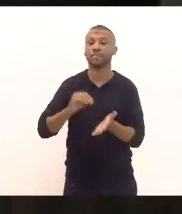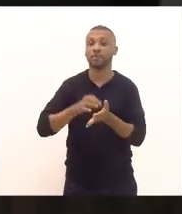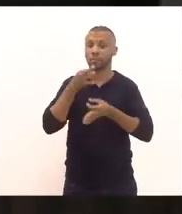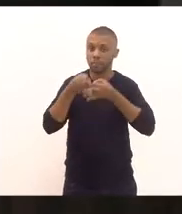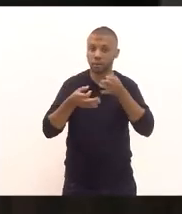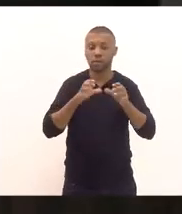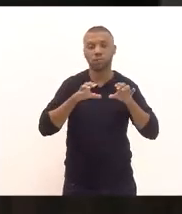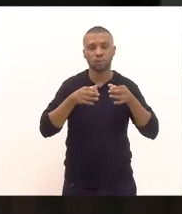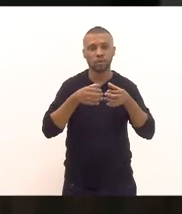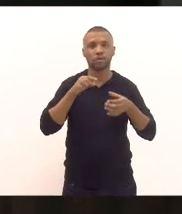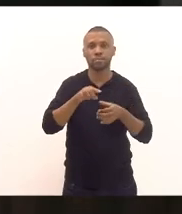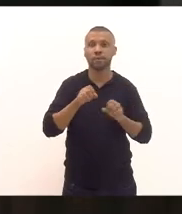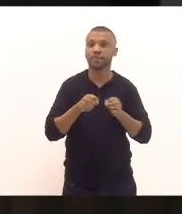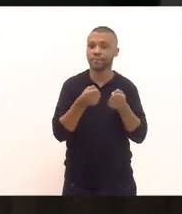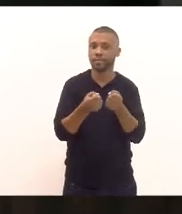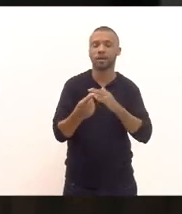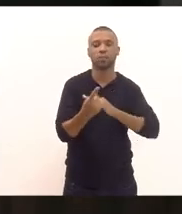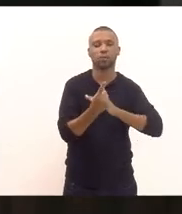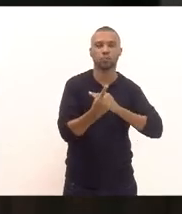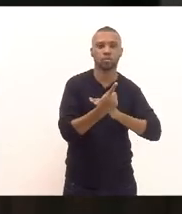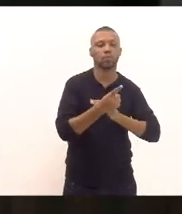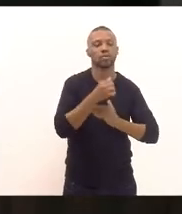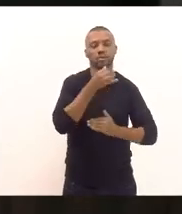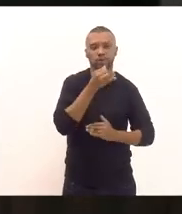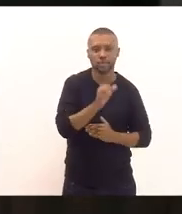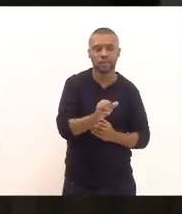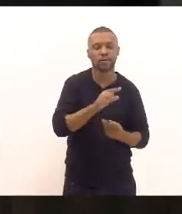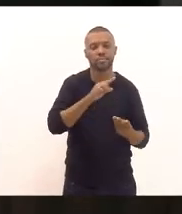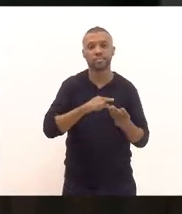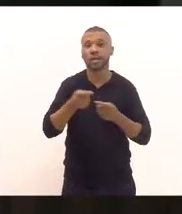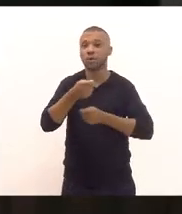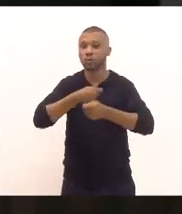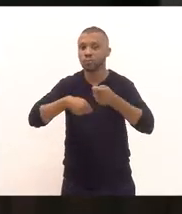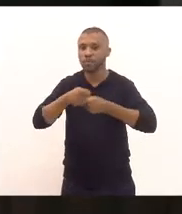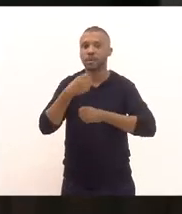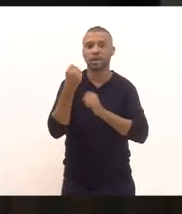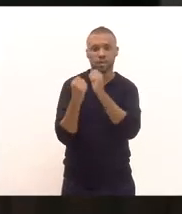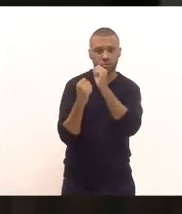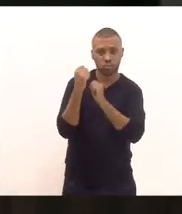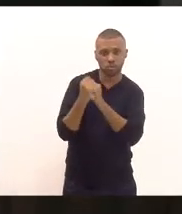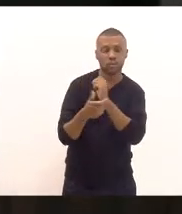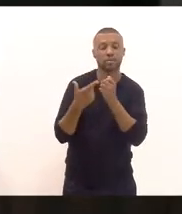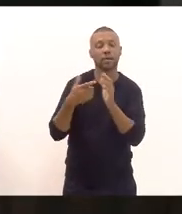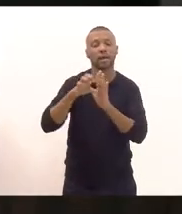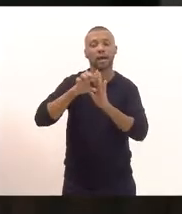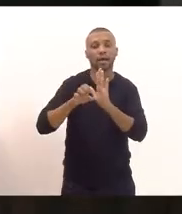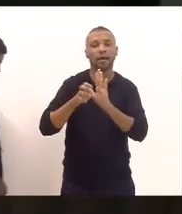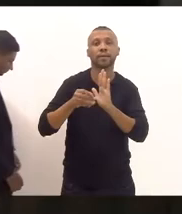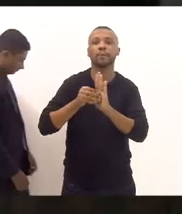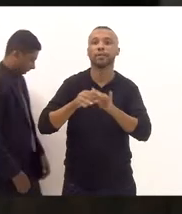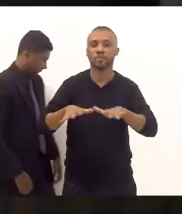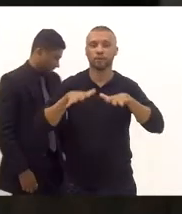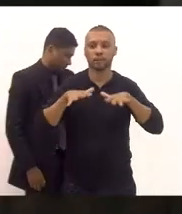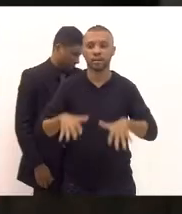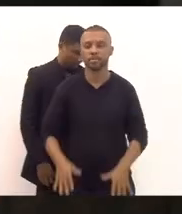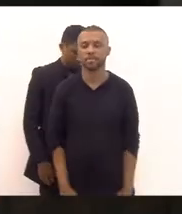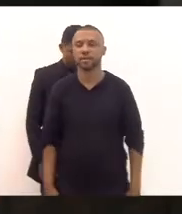pareceres das comissões de defesa do consumidor de Minas e energia de economia de comércio as emendas de plenário